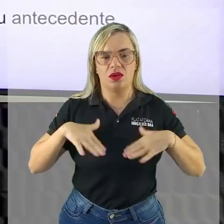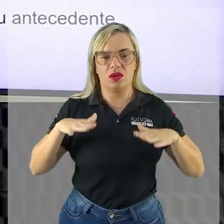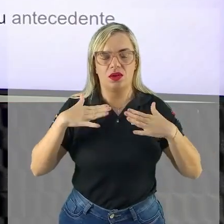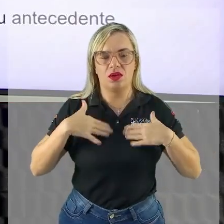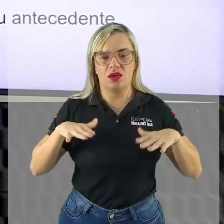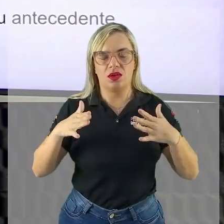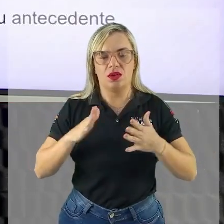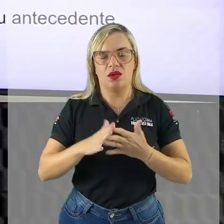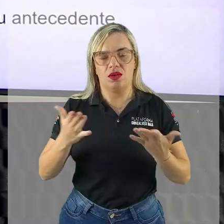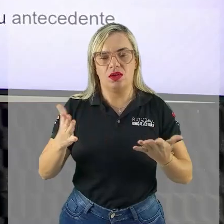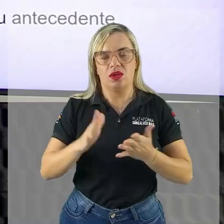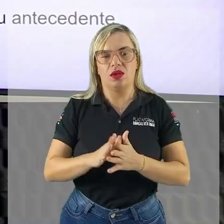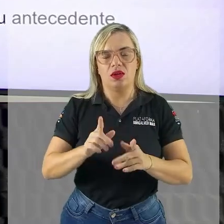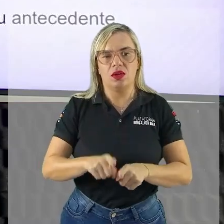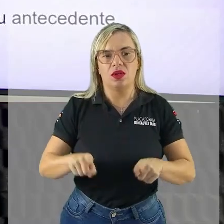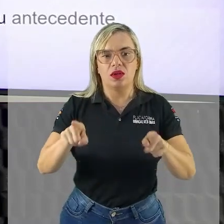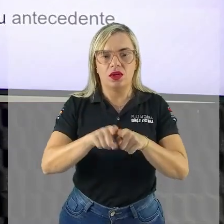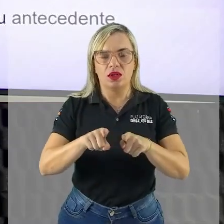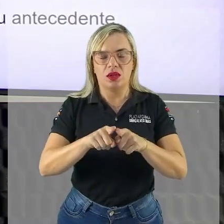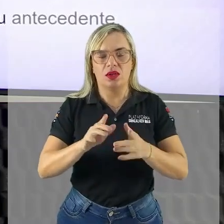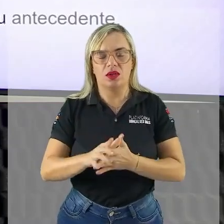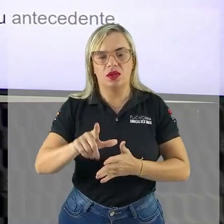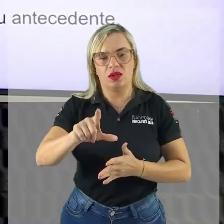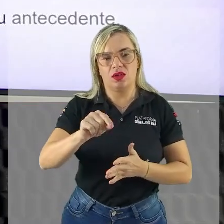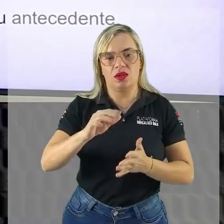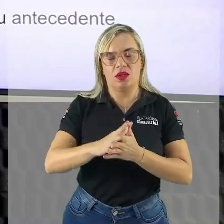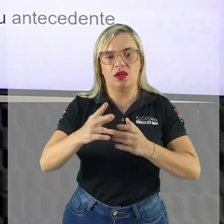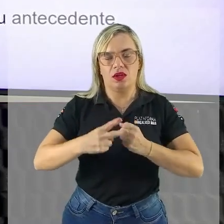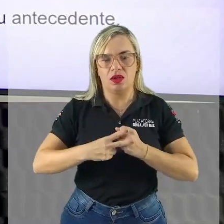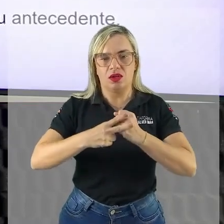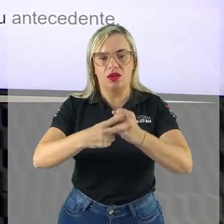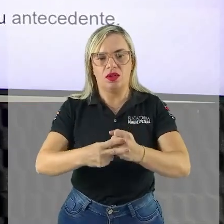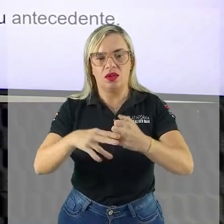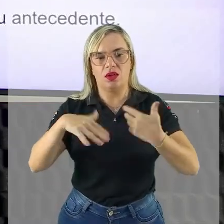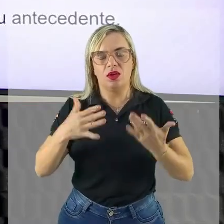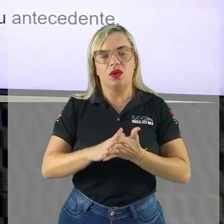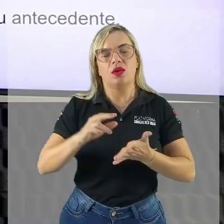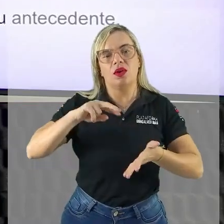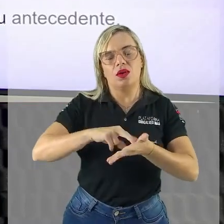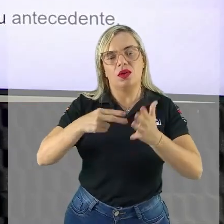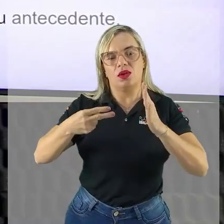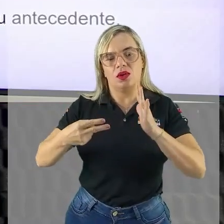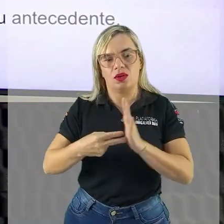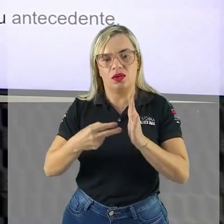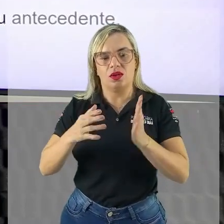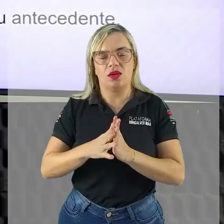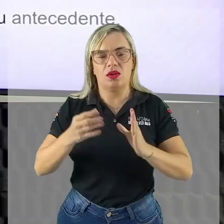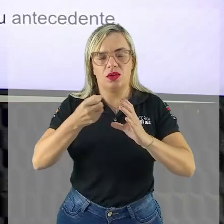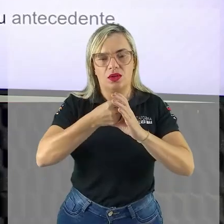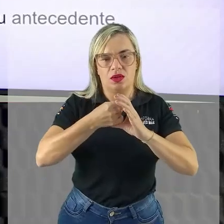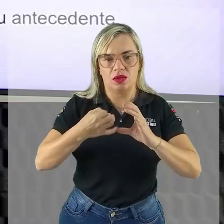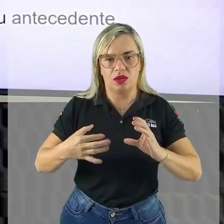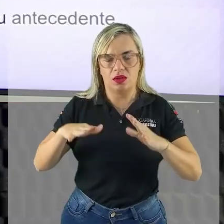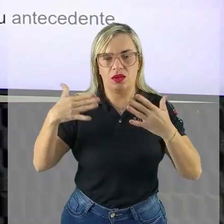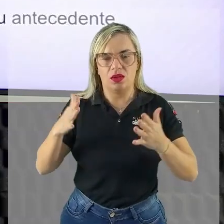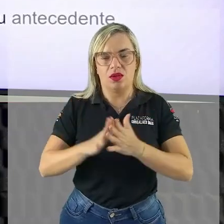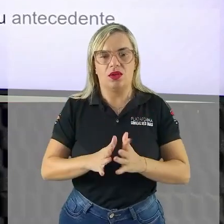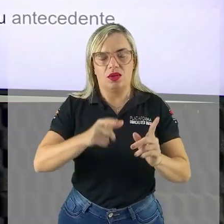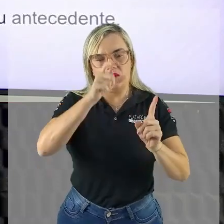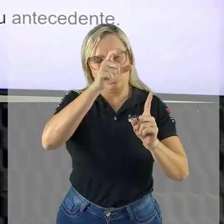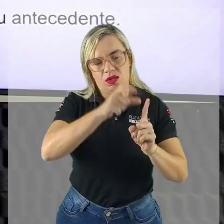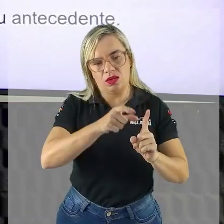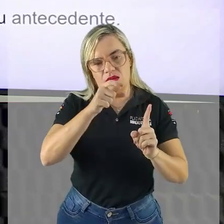Beleza? Prefira sempre a voz ativa. O que é a voz ativa? Voz ativa é a característica do